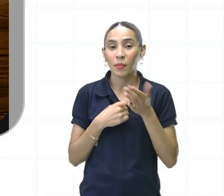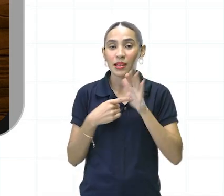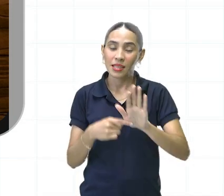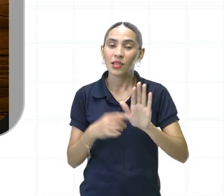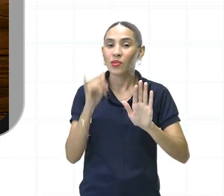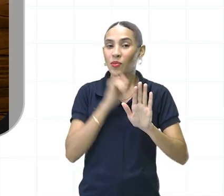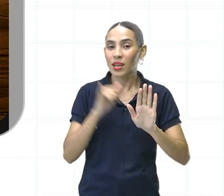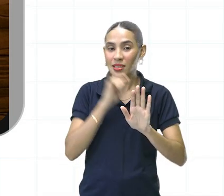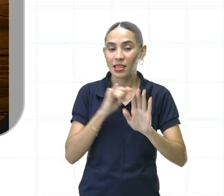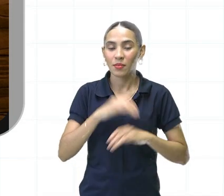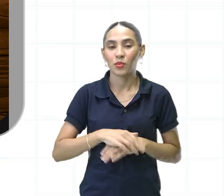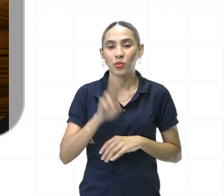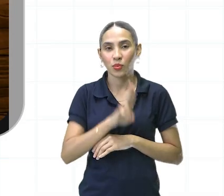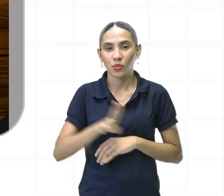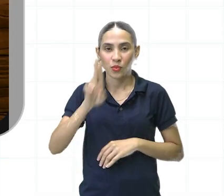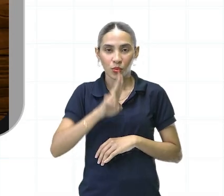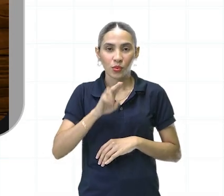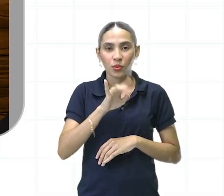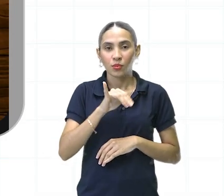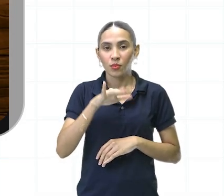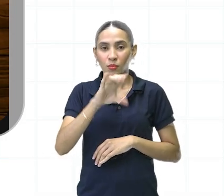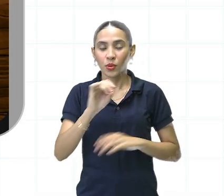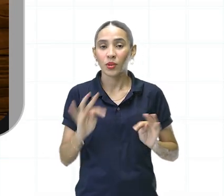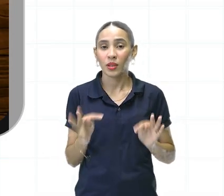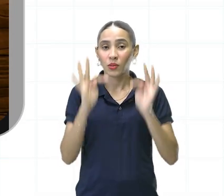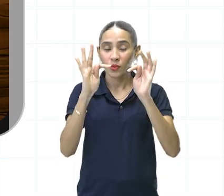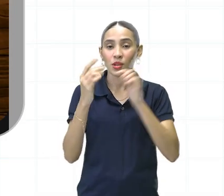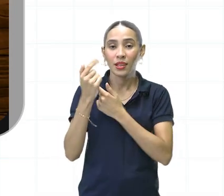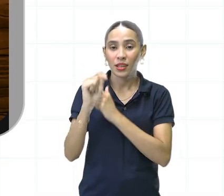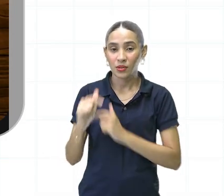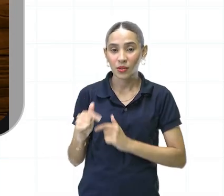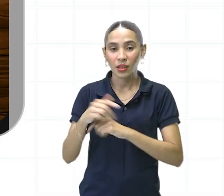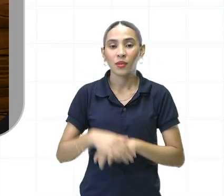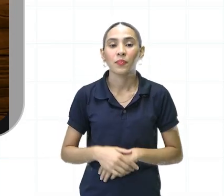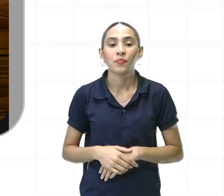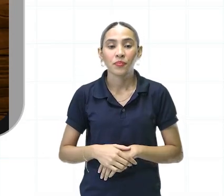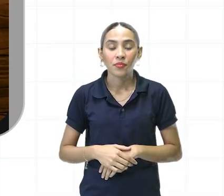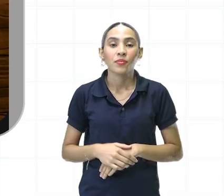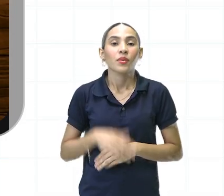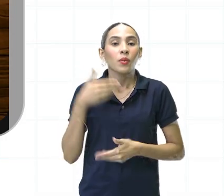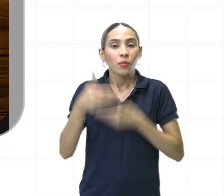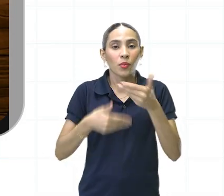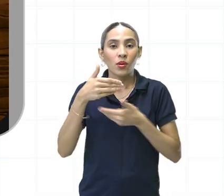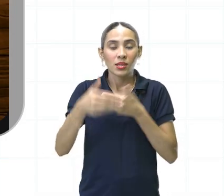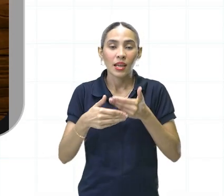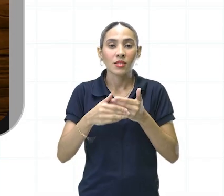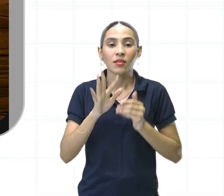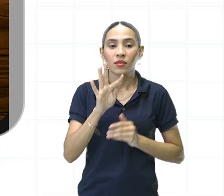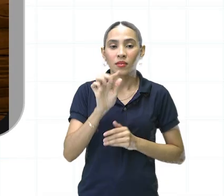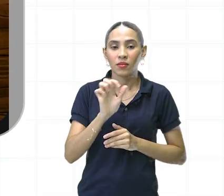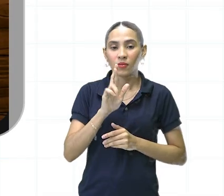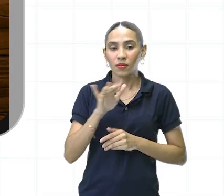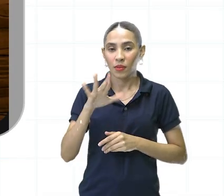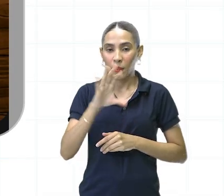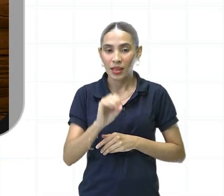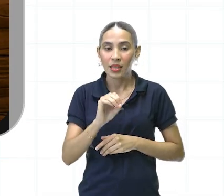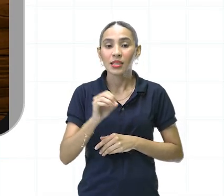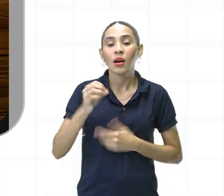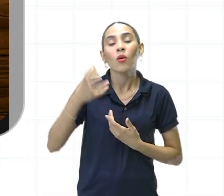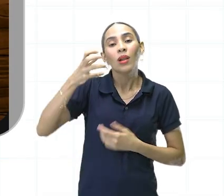um exemplo da aplicação da biotecnologia tradicional através do processo de fermentação do leite,